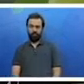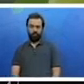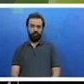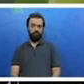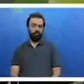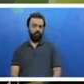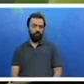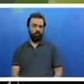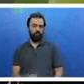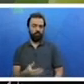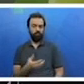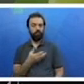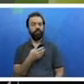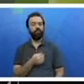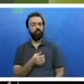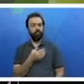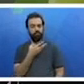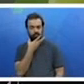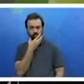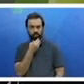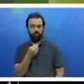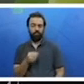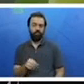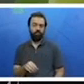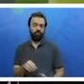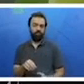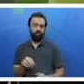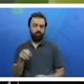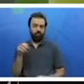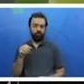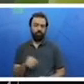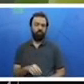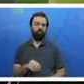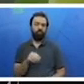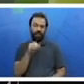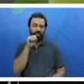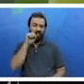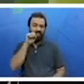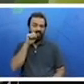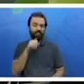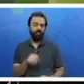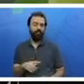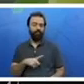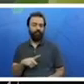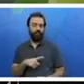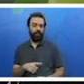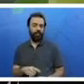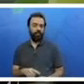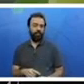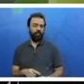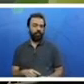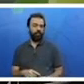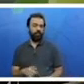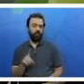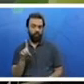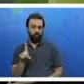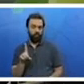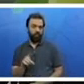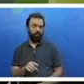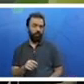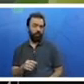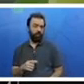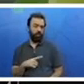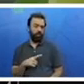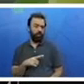João tem um coelho para alimentá-lo, compra um pacote de ração que dura 20 dias. Se ele tivesse 5 coelhos, quantos